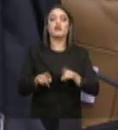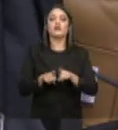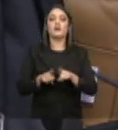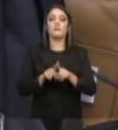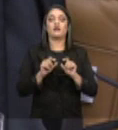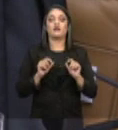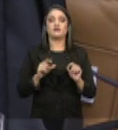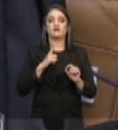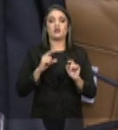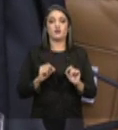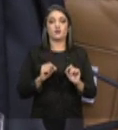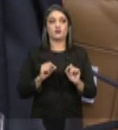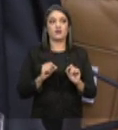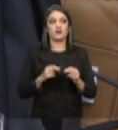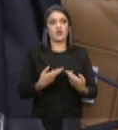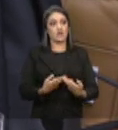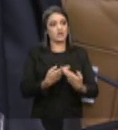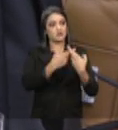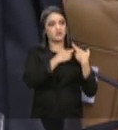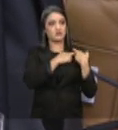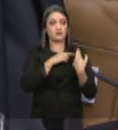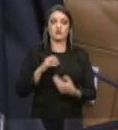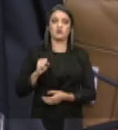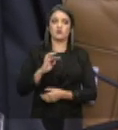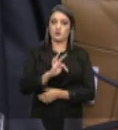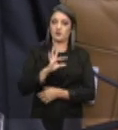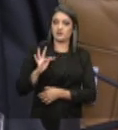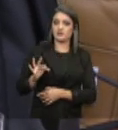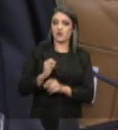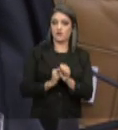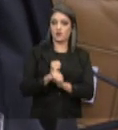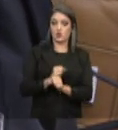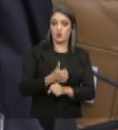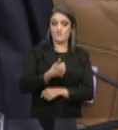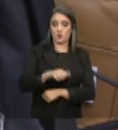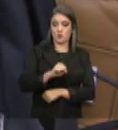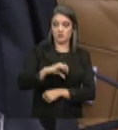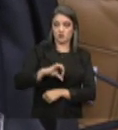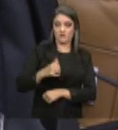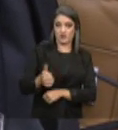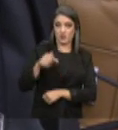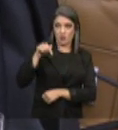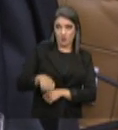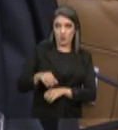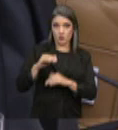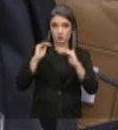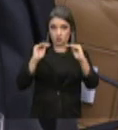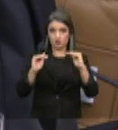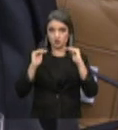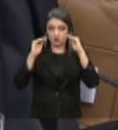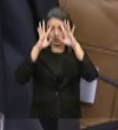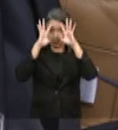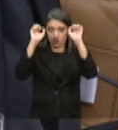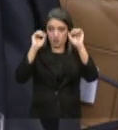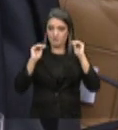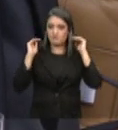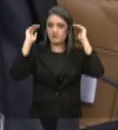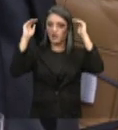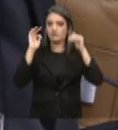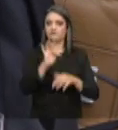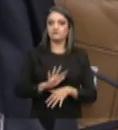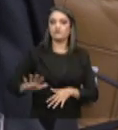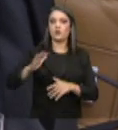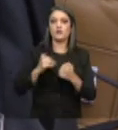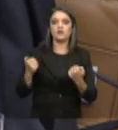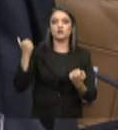conferida esse tribunal em 1891 Supremo Tribunal Federal em substituição